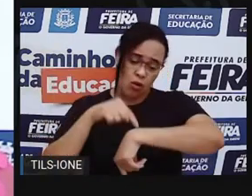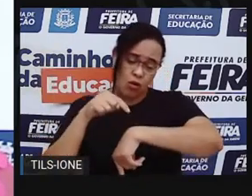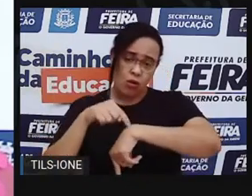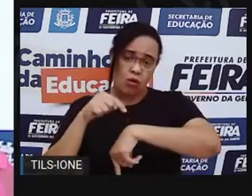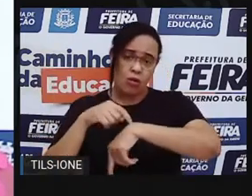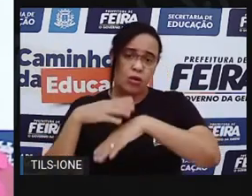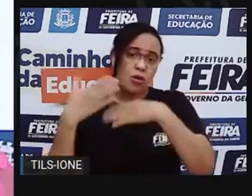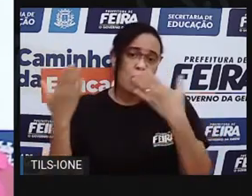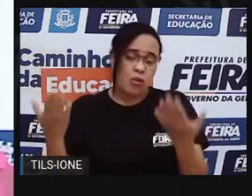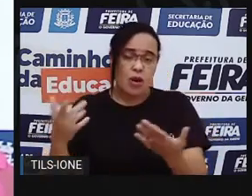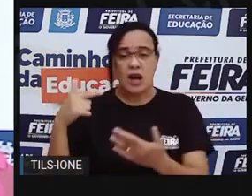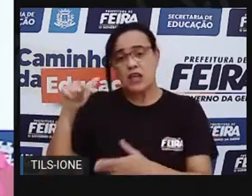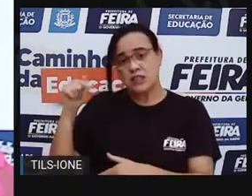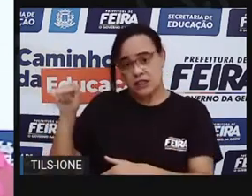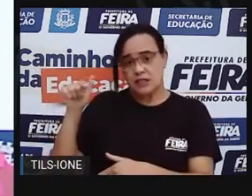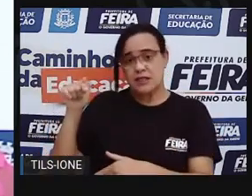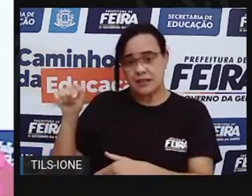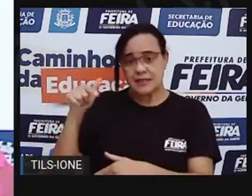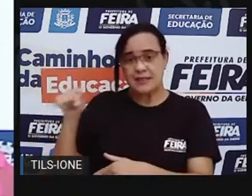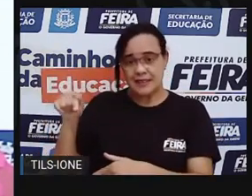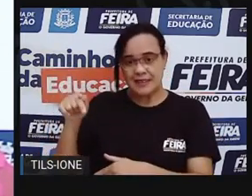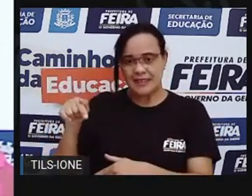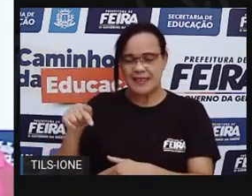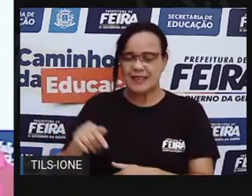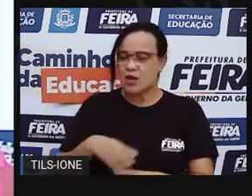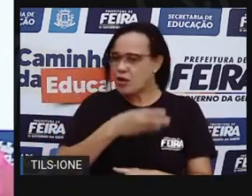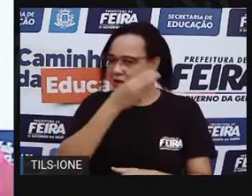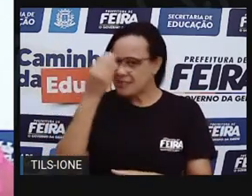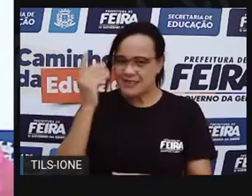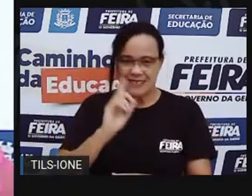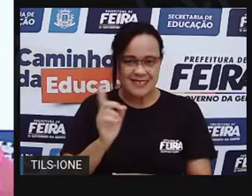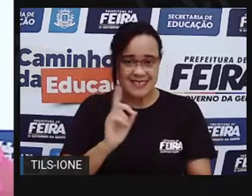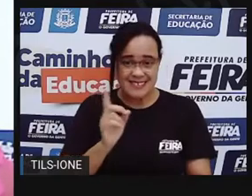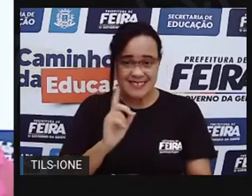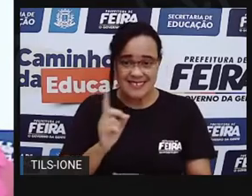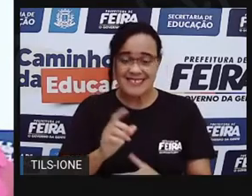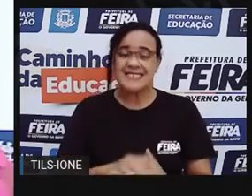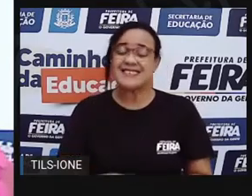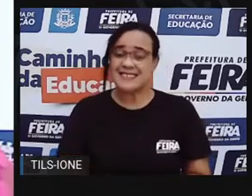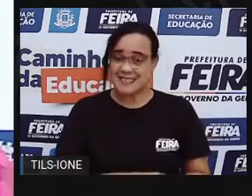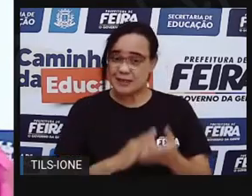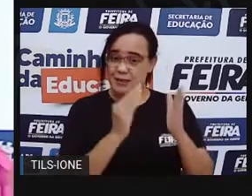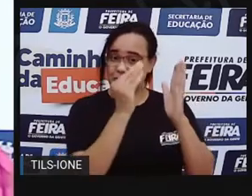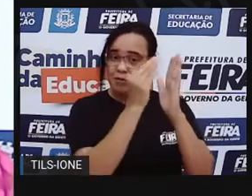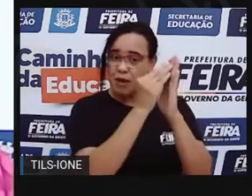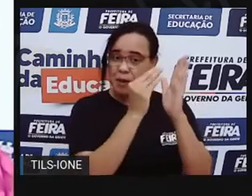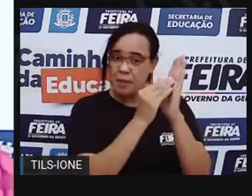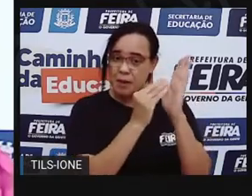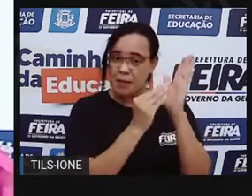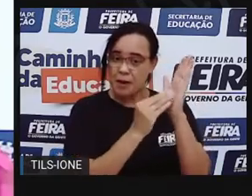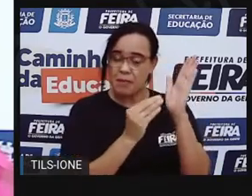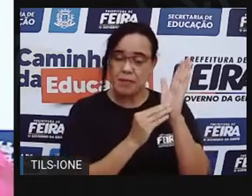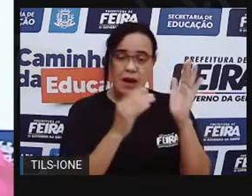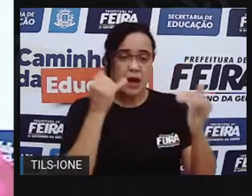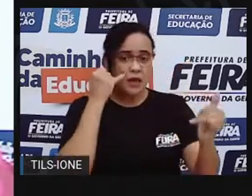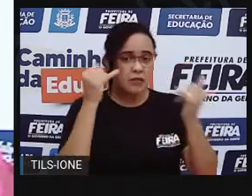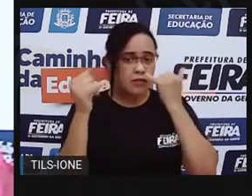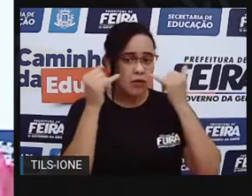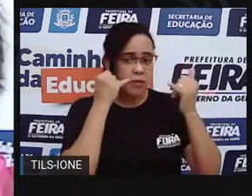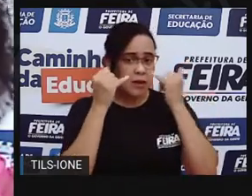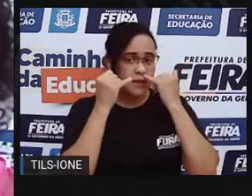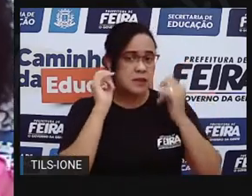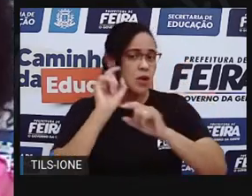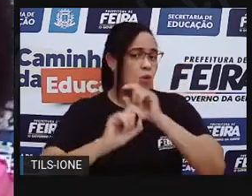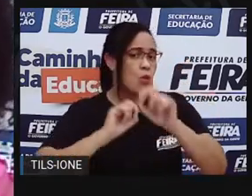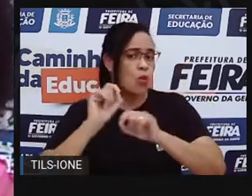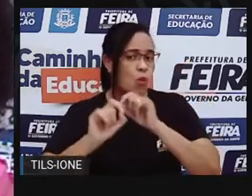Às 17 horas. Não perca, hein? Então tá lá. Ah, tá faltando informação. O local.